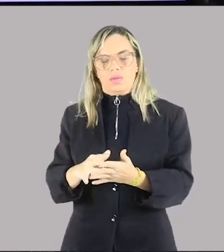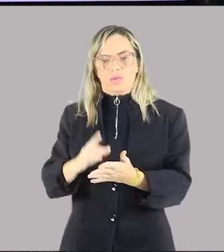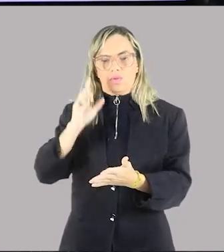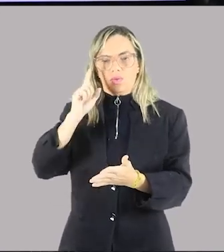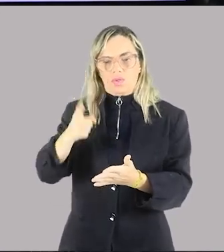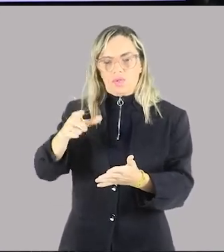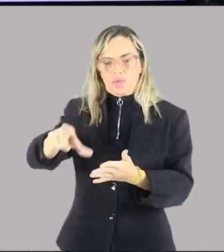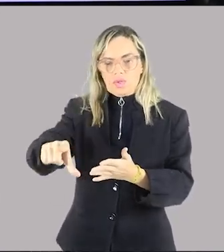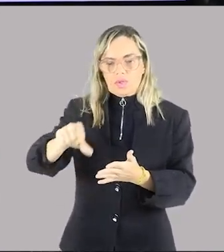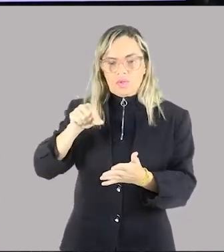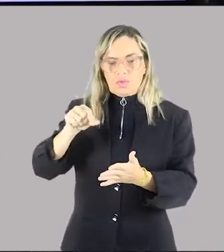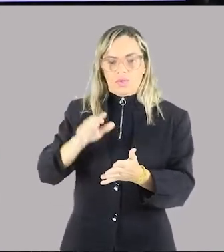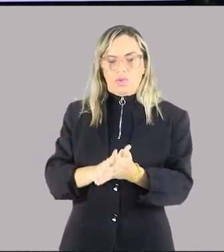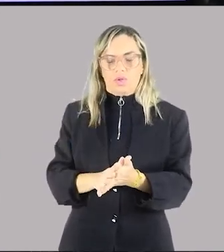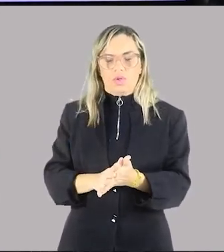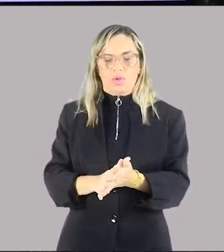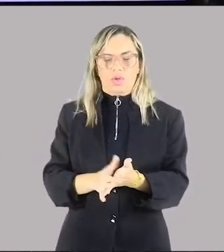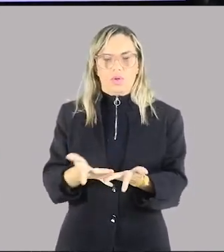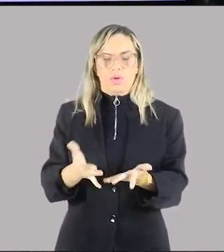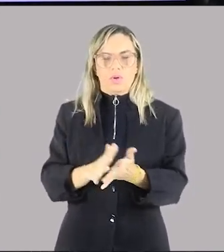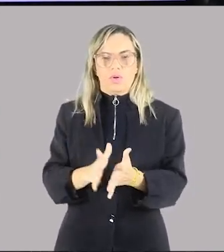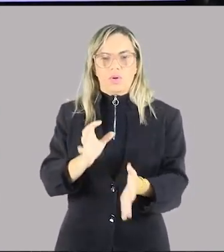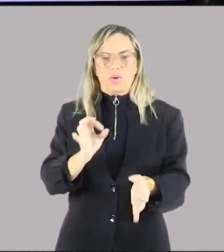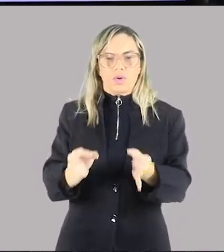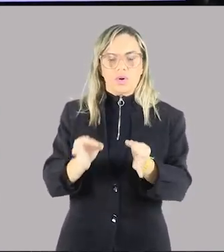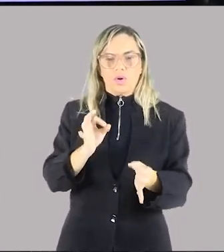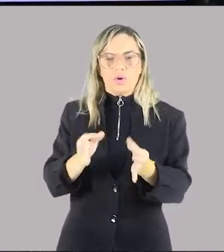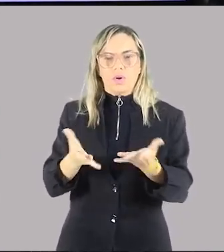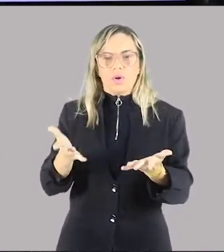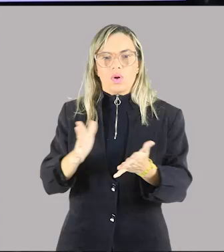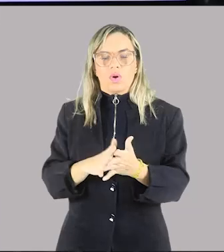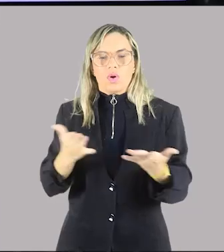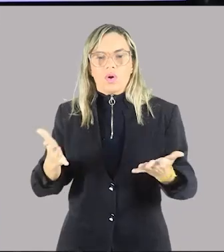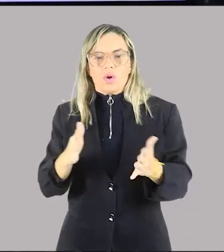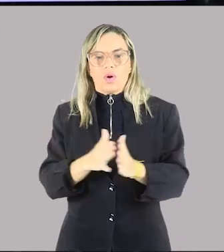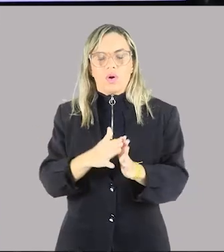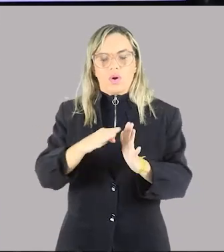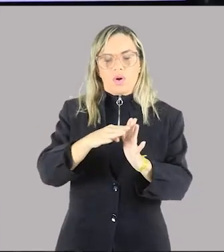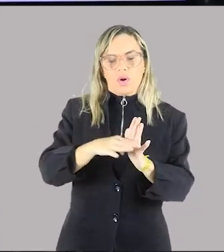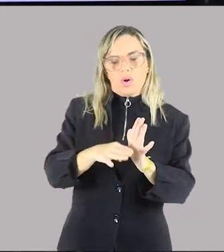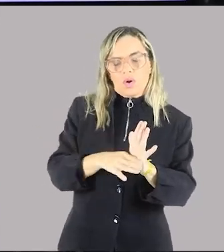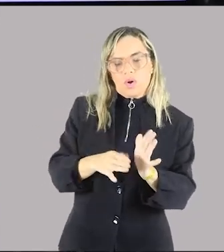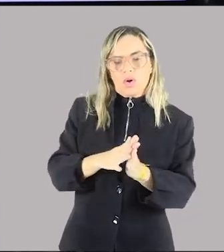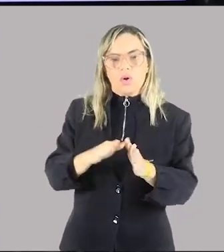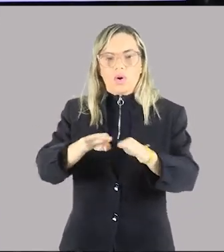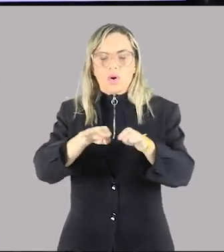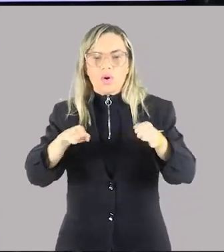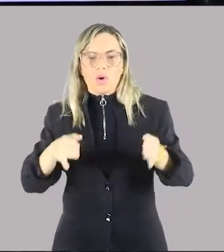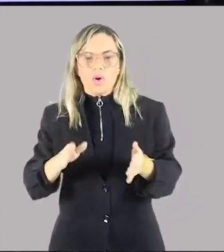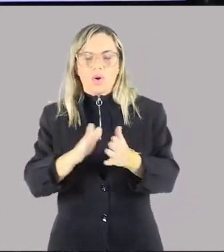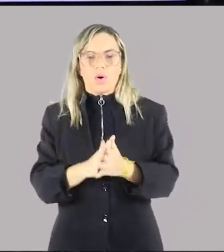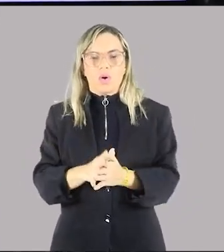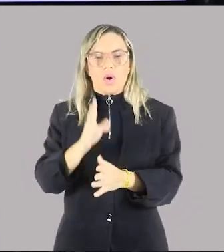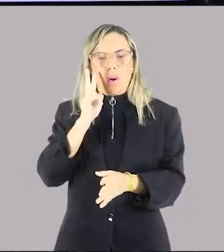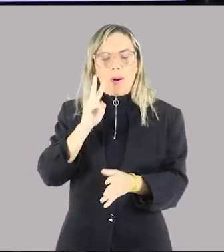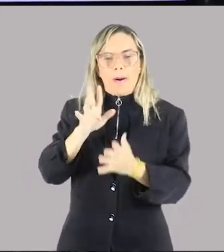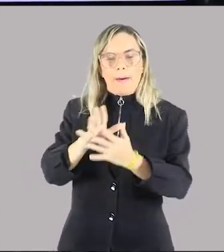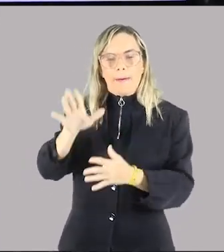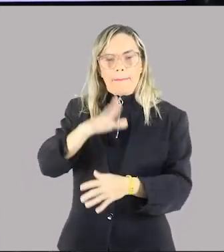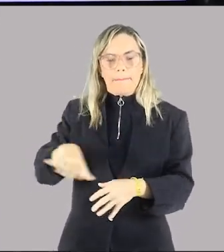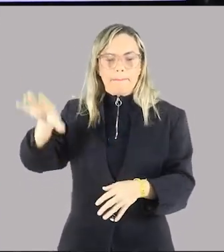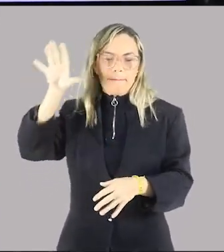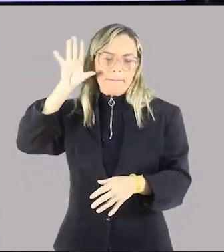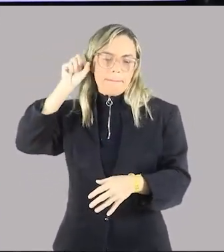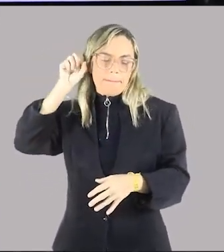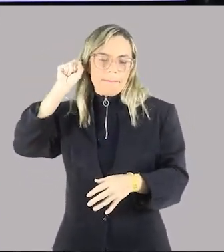designado para ser jurado. Ou seja, enquanto cidadão, você pode ser chamado para participar de um tribunal do júri. Eu falei chamado, mas, na verdade,